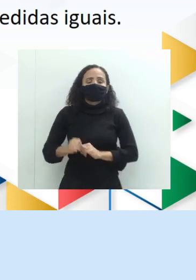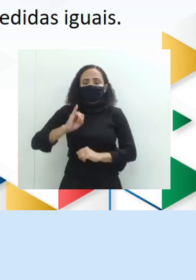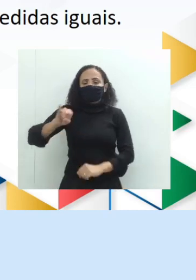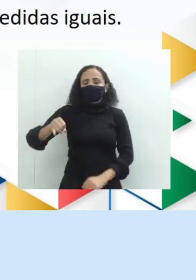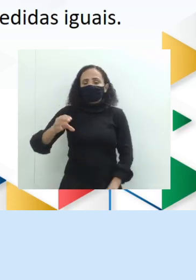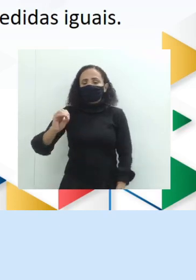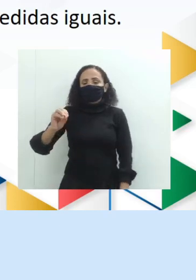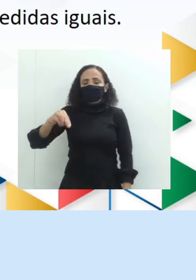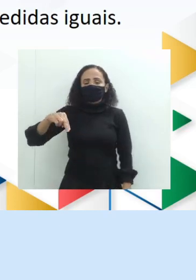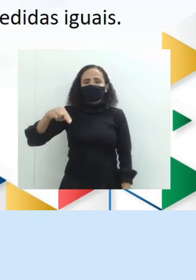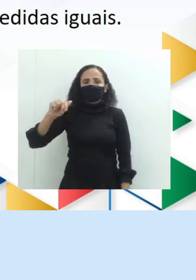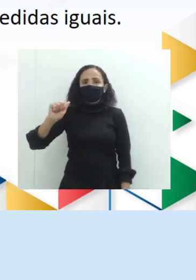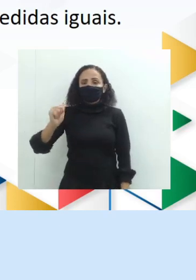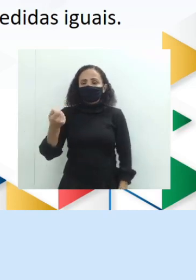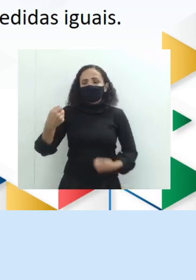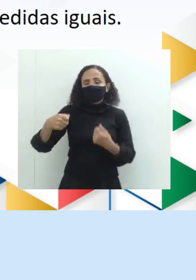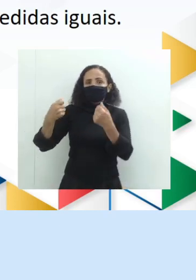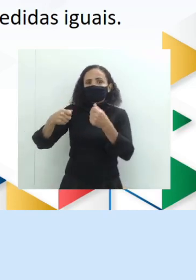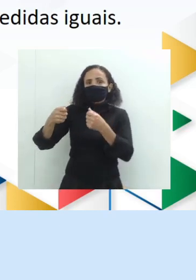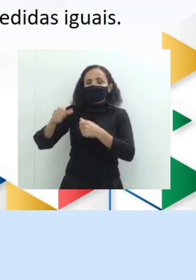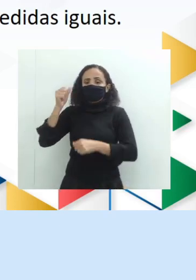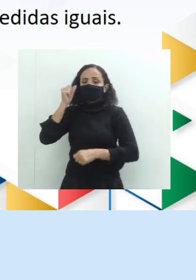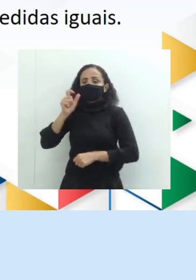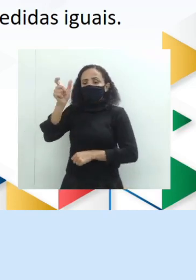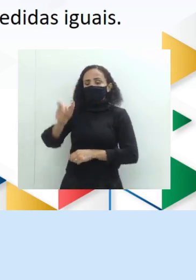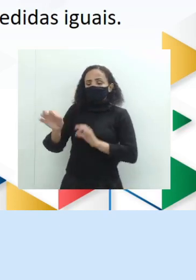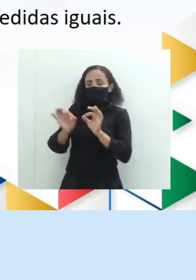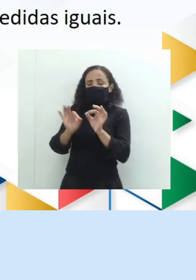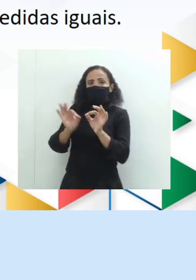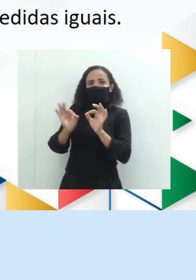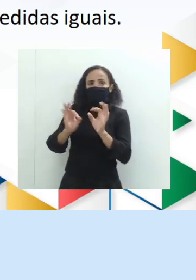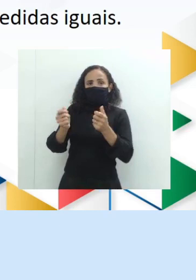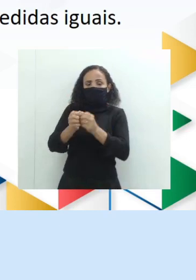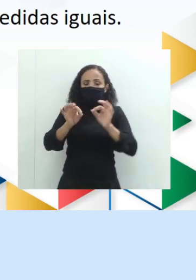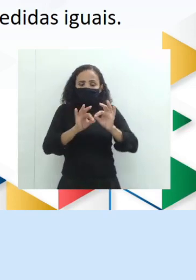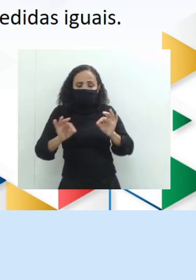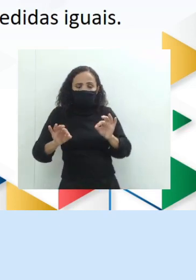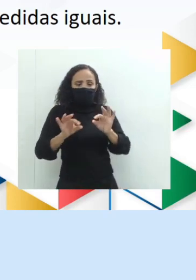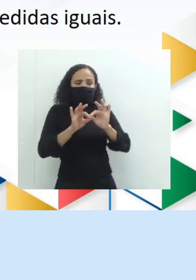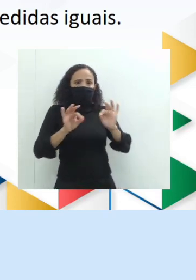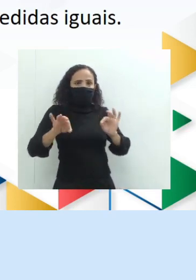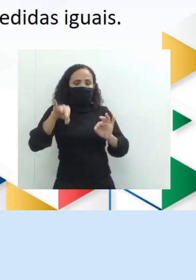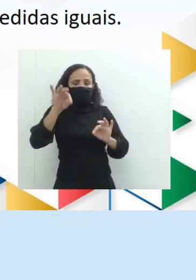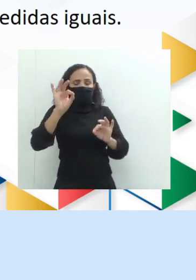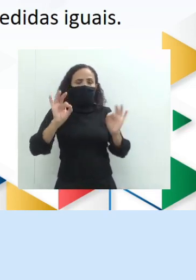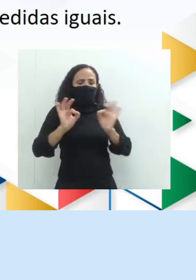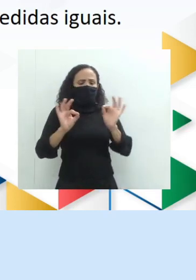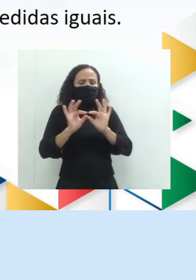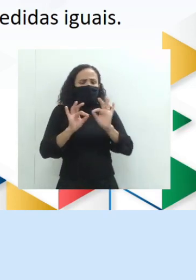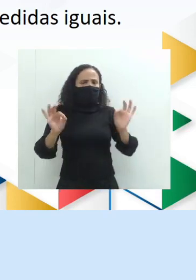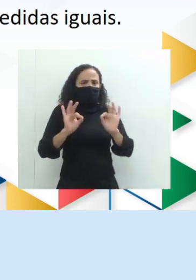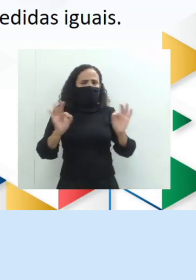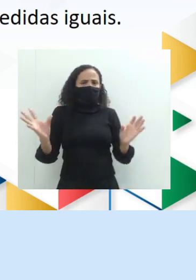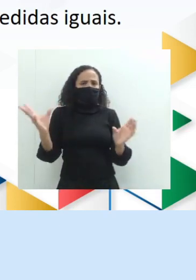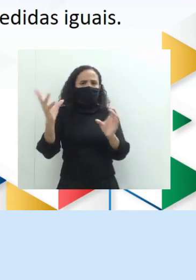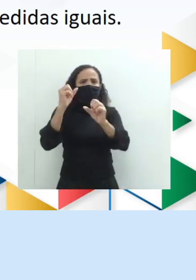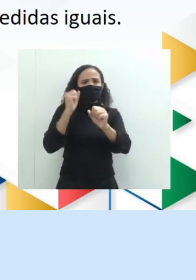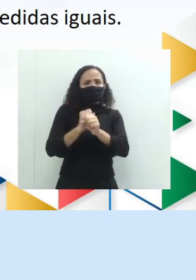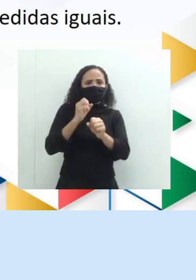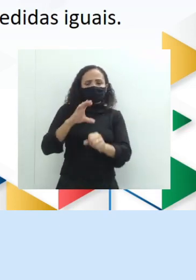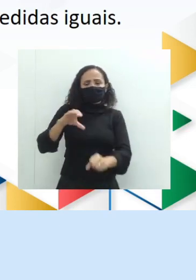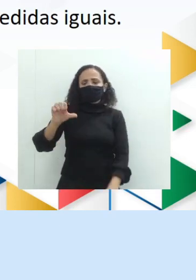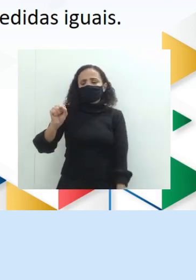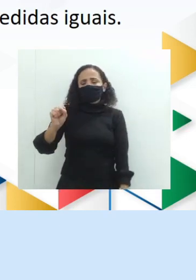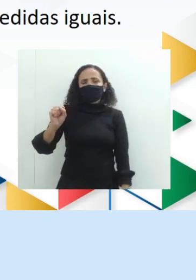ela precisa pegar uma régua, medir esse barbante, dividir em 3 partes de 8 centímetros e quando ela fizer a junção vai ter esse